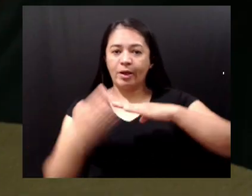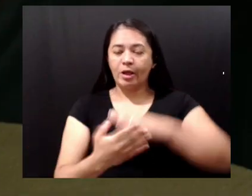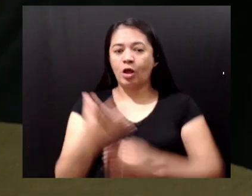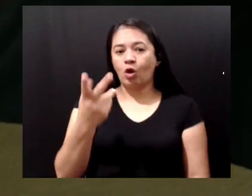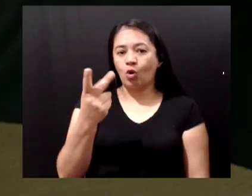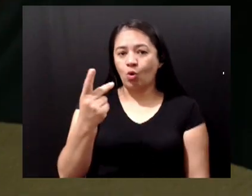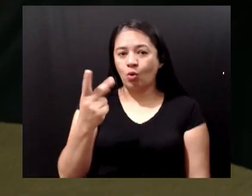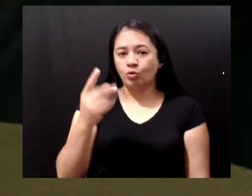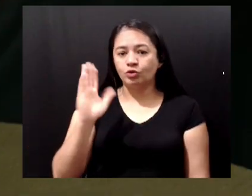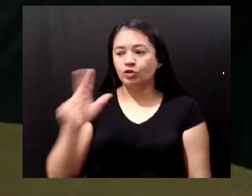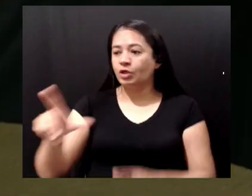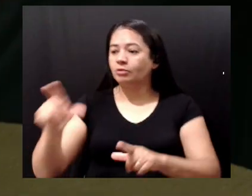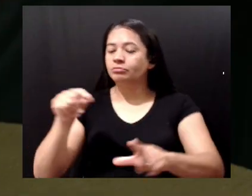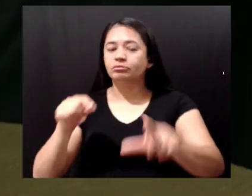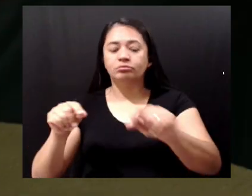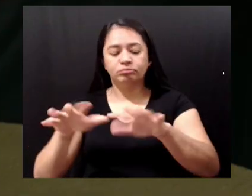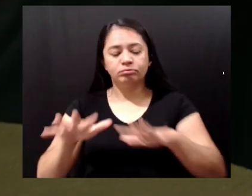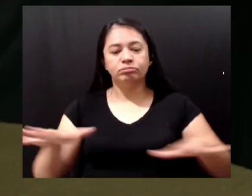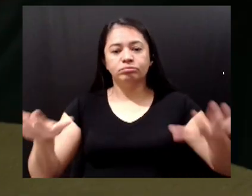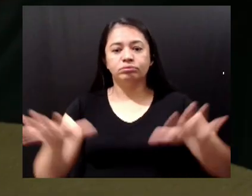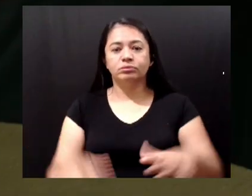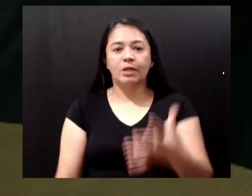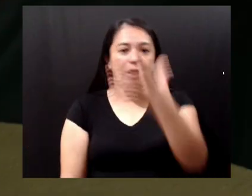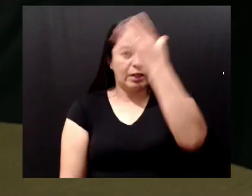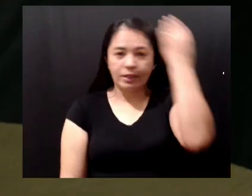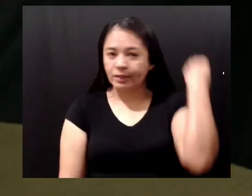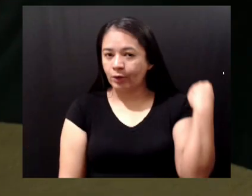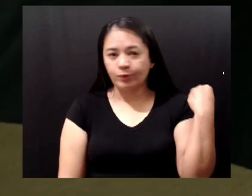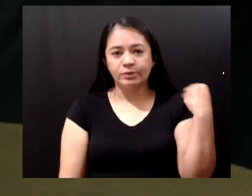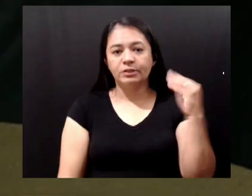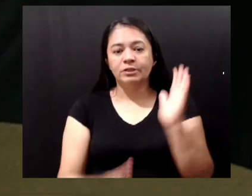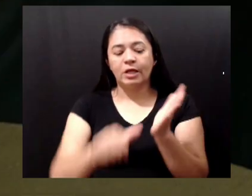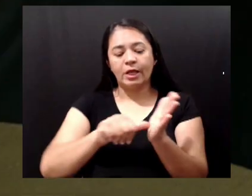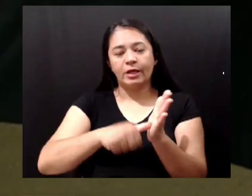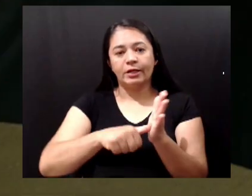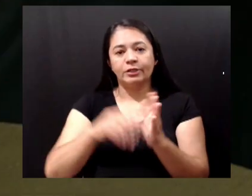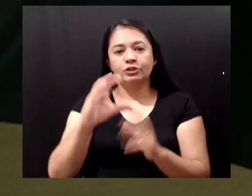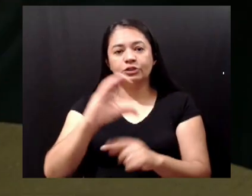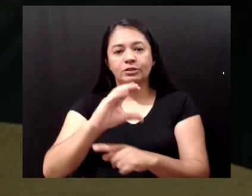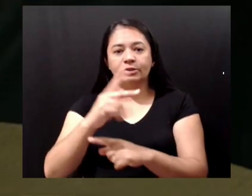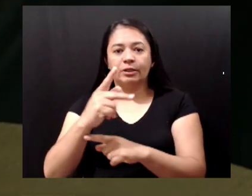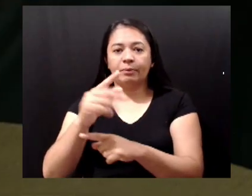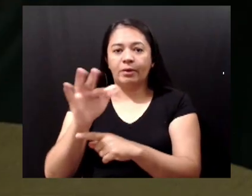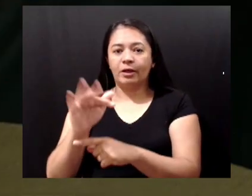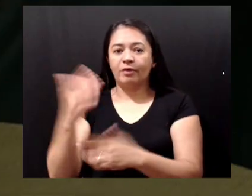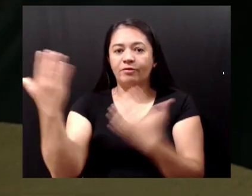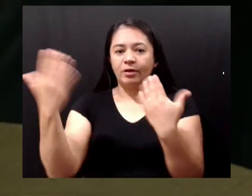da região e não esqueça de apresentar RG, CPF e comprovante de